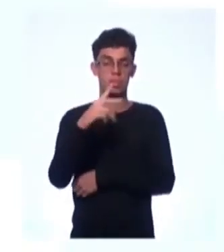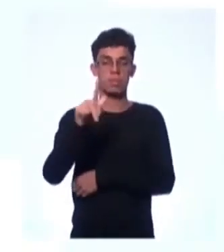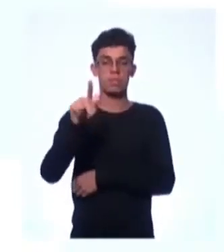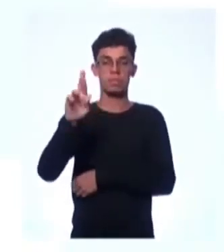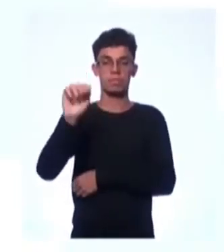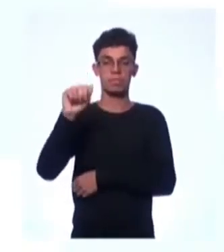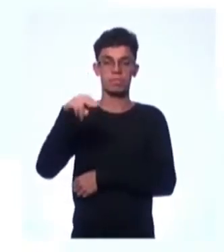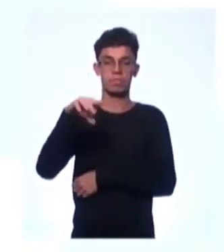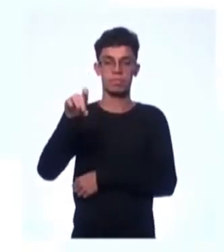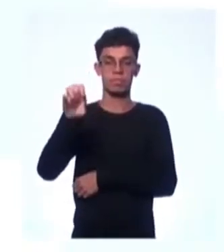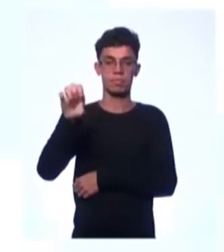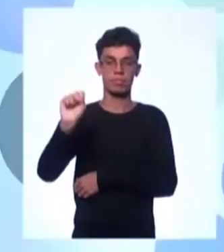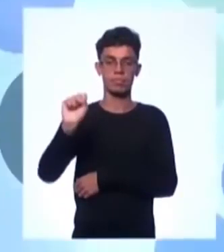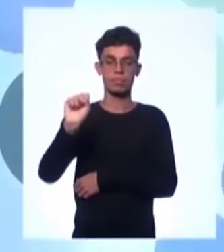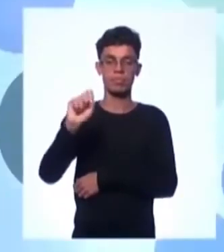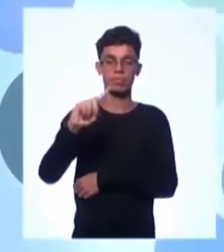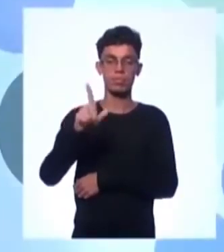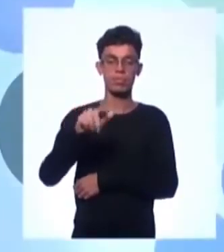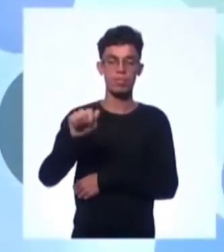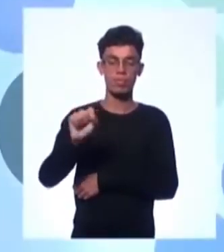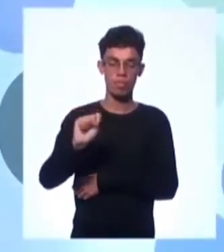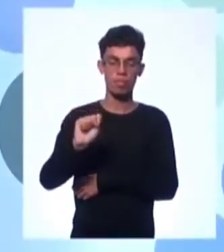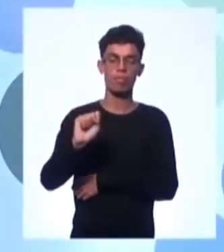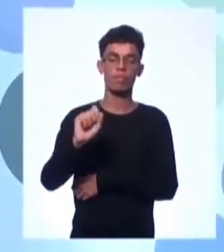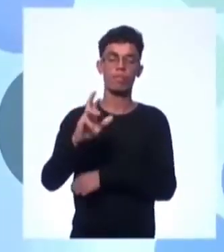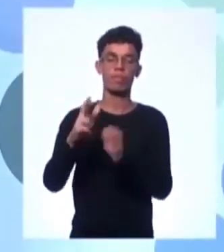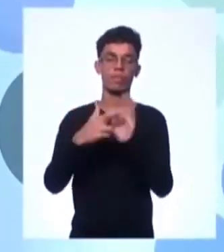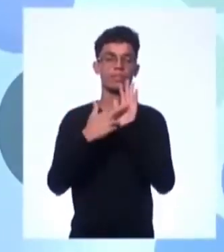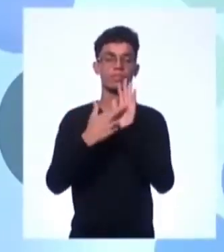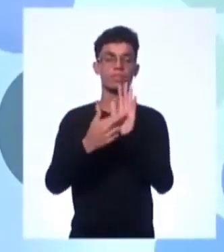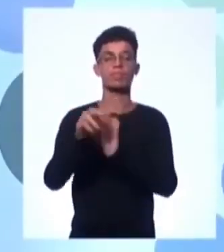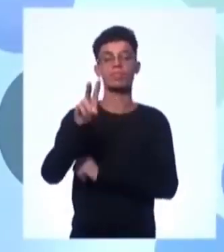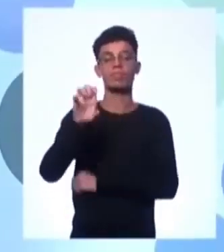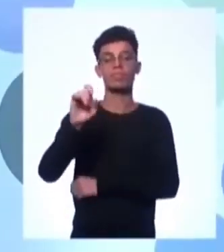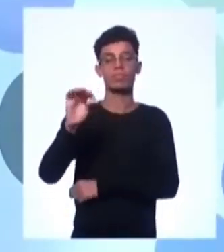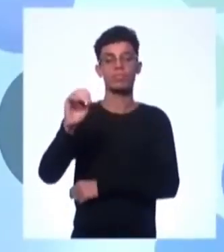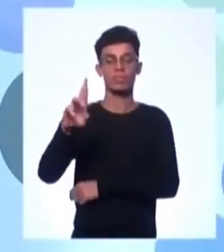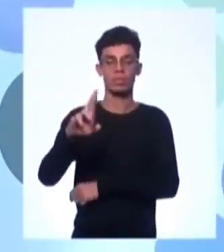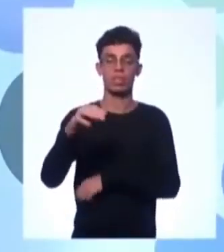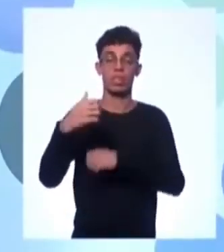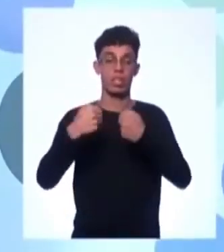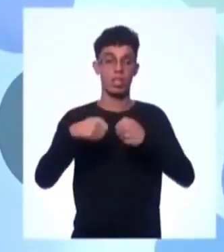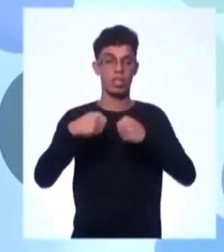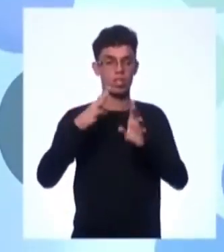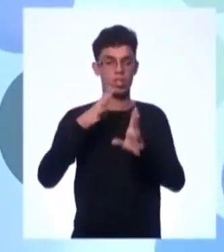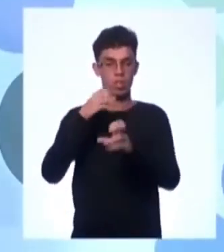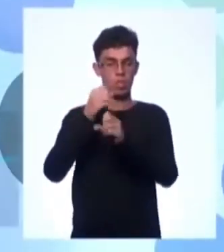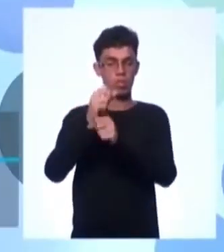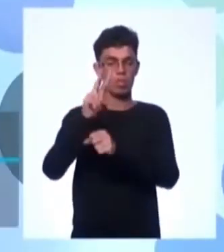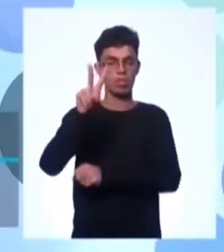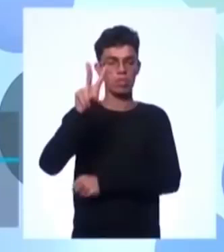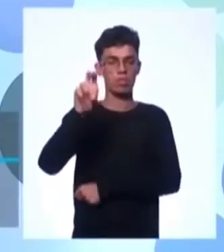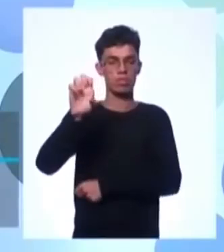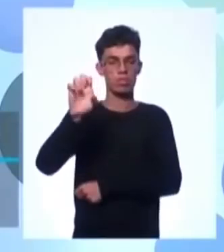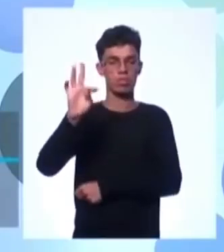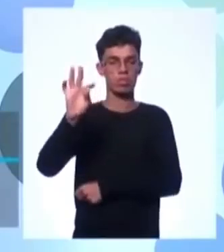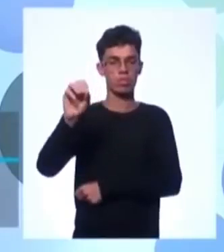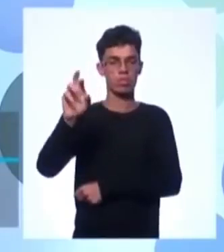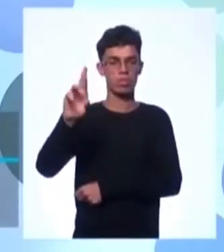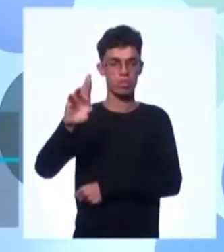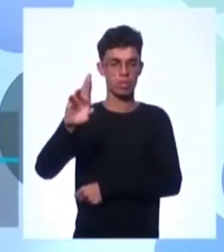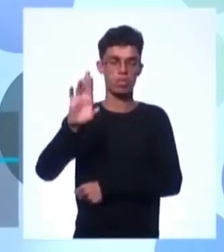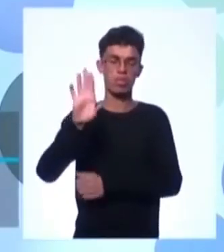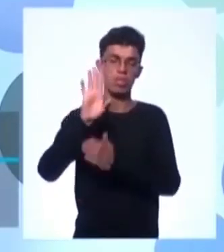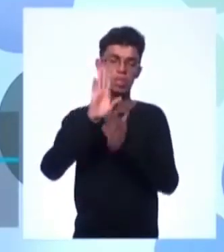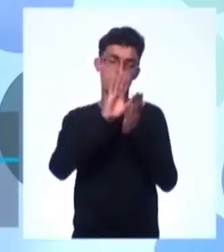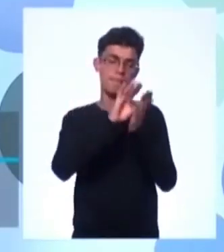vetoriais. Para a gente indicar, então, o vetor resultante, vamos ter que somar os vetores. E somar vetores, a gente copia